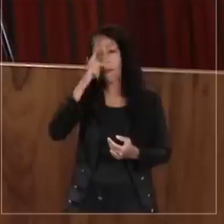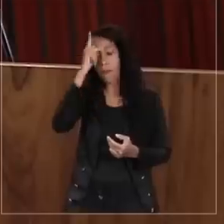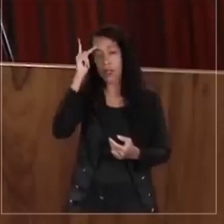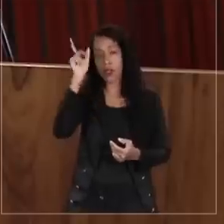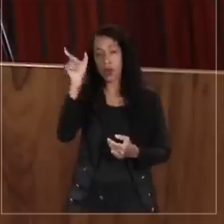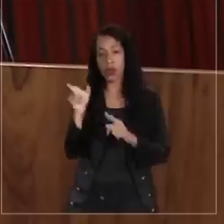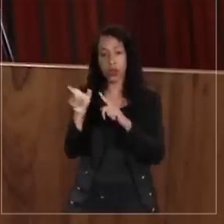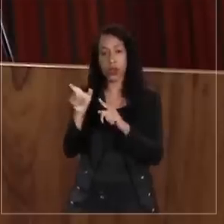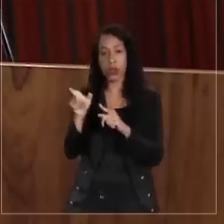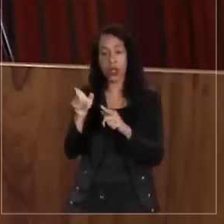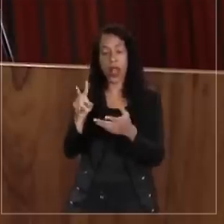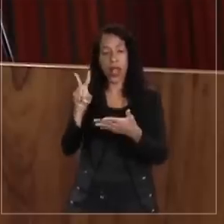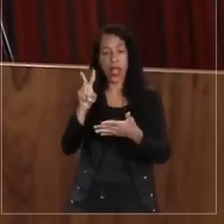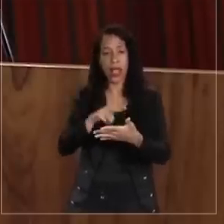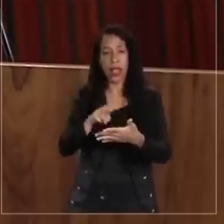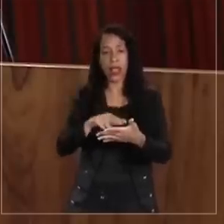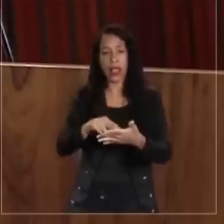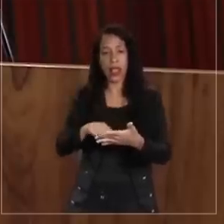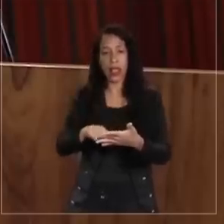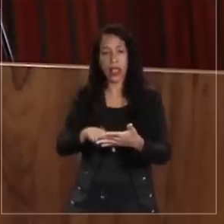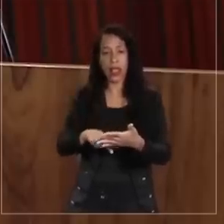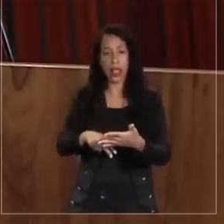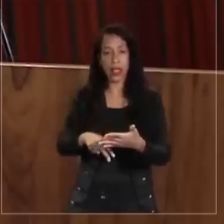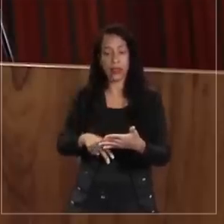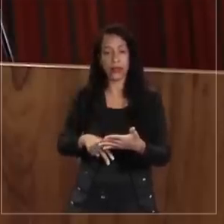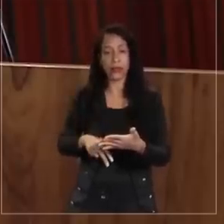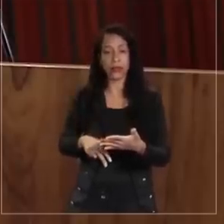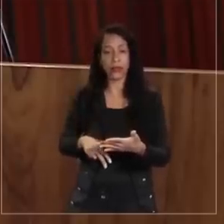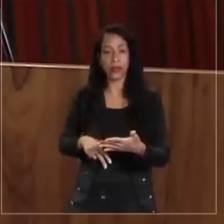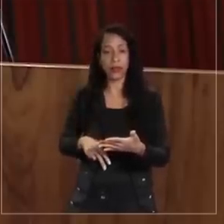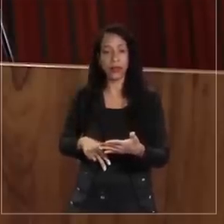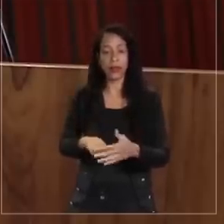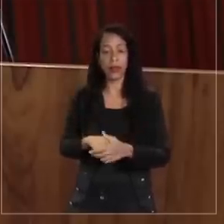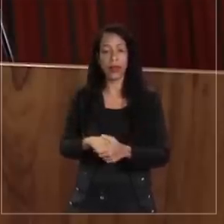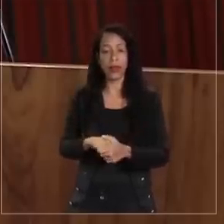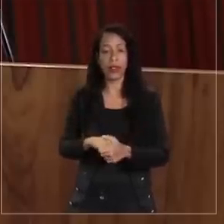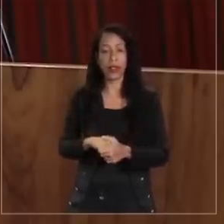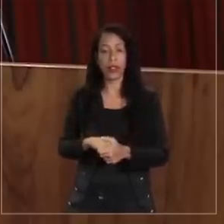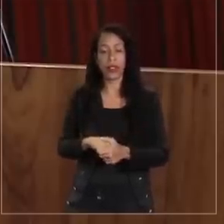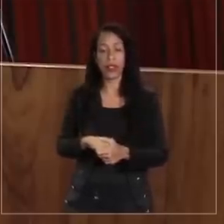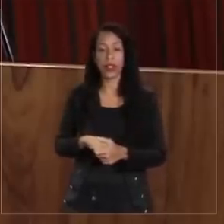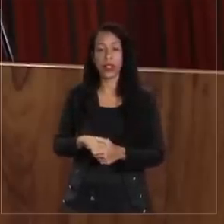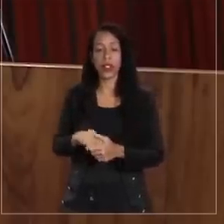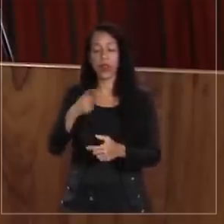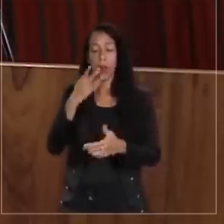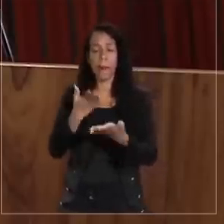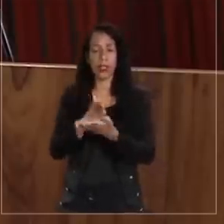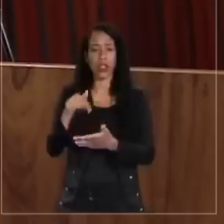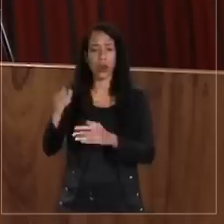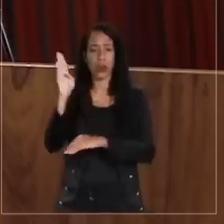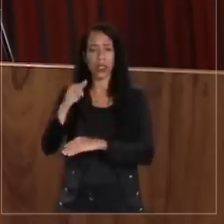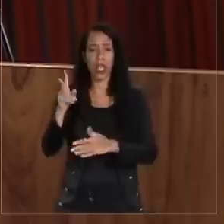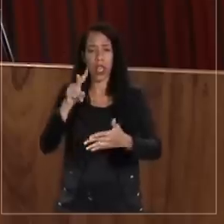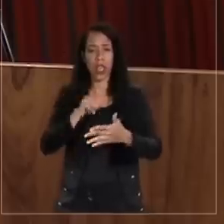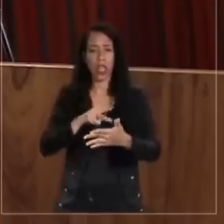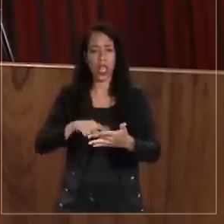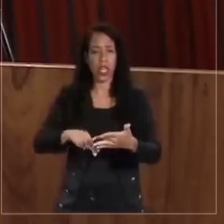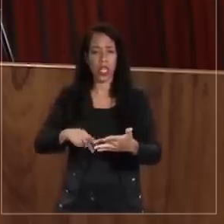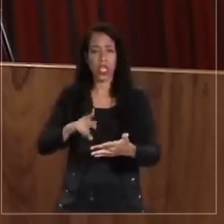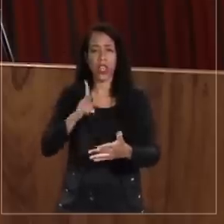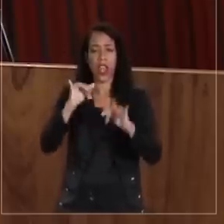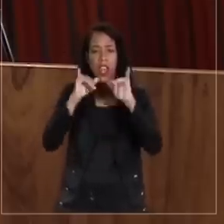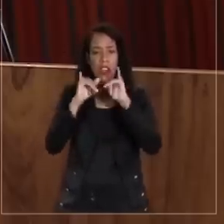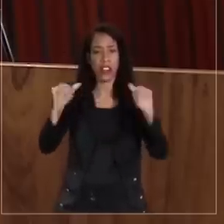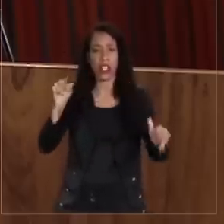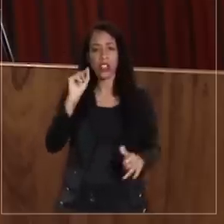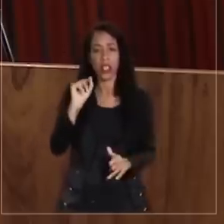ele passou aqui durante, como relator da ONU para estes casos, ele passou no Brasil no ano passado e teria lido exatamente dando